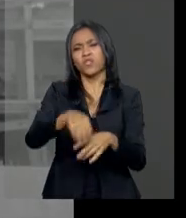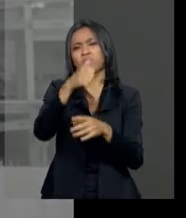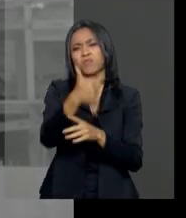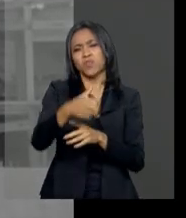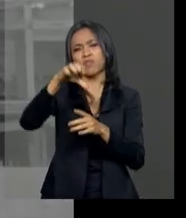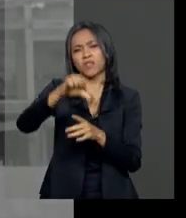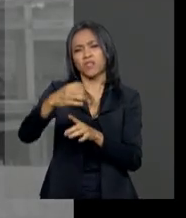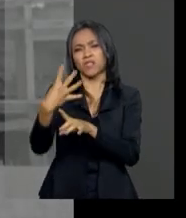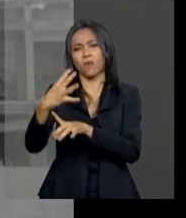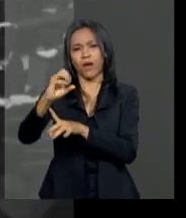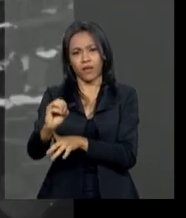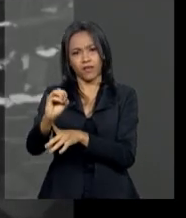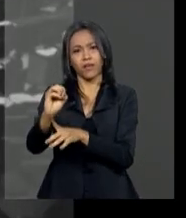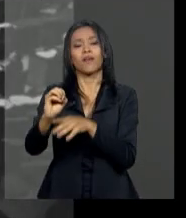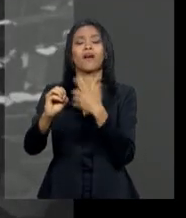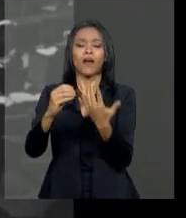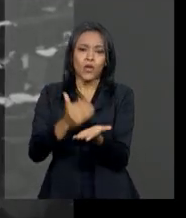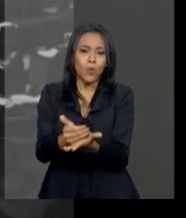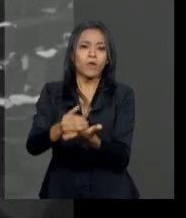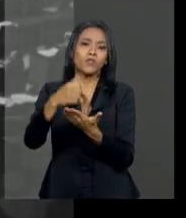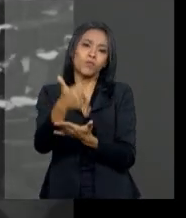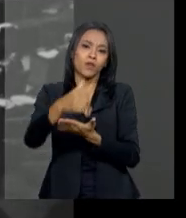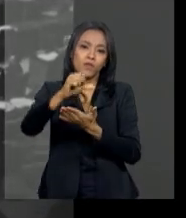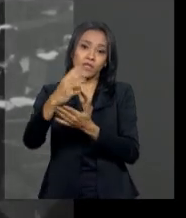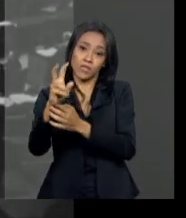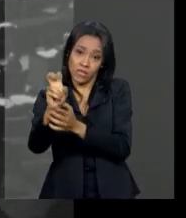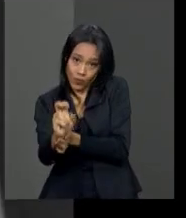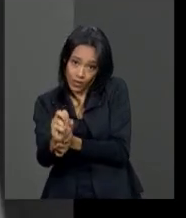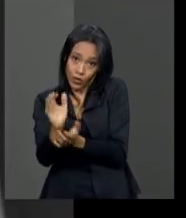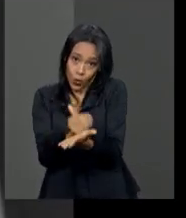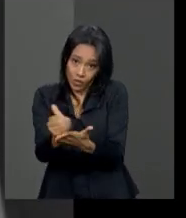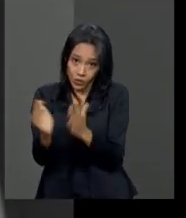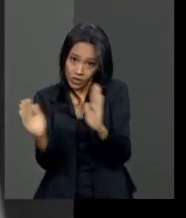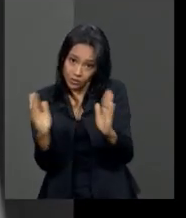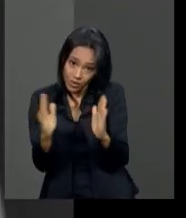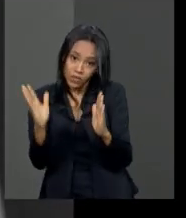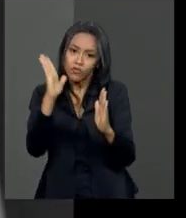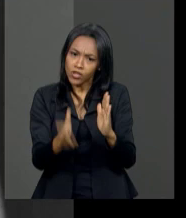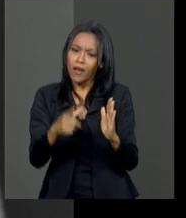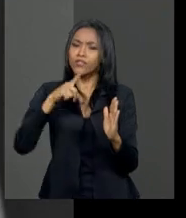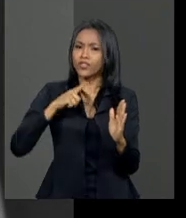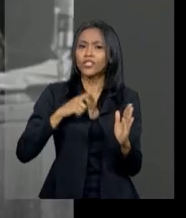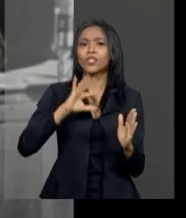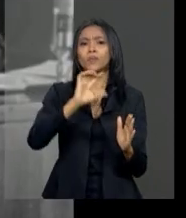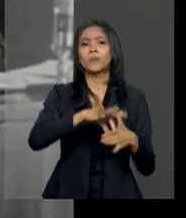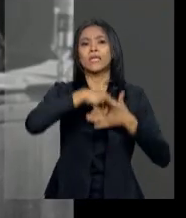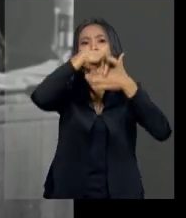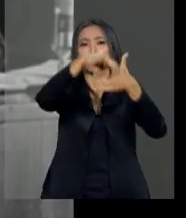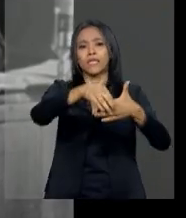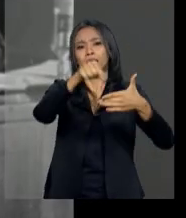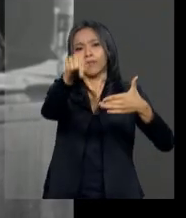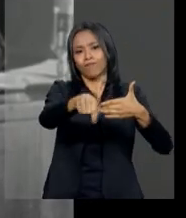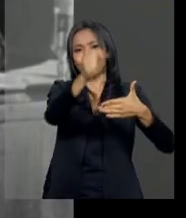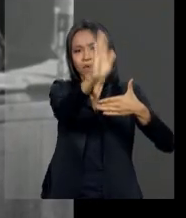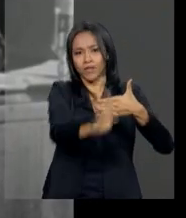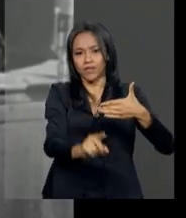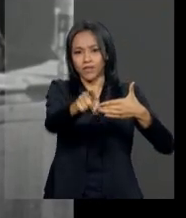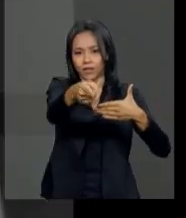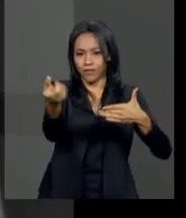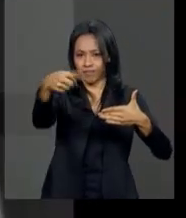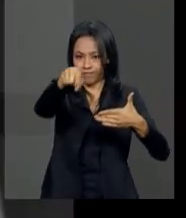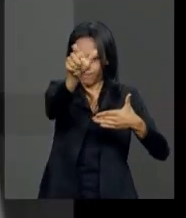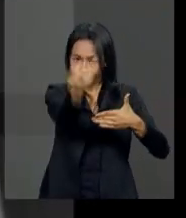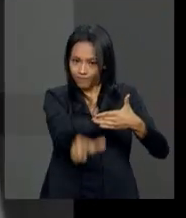começo dos anos 50, as Assembleias Gerais já ocorriam com a liderança de um brasileiro, o diplomata Oswaldo